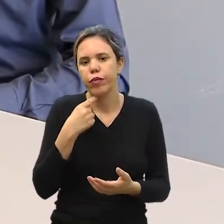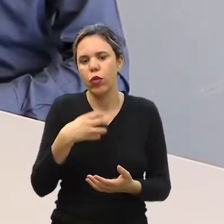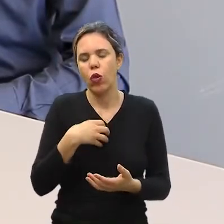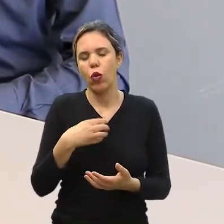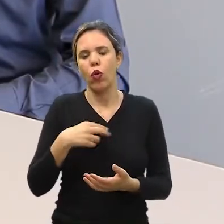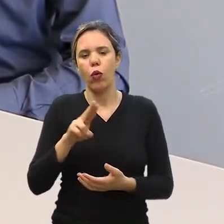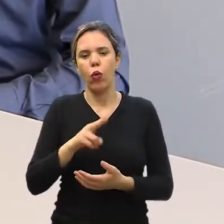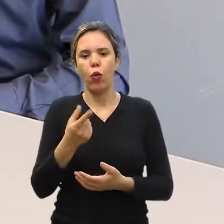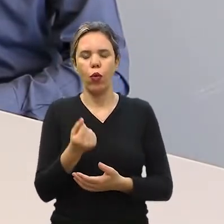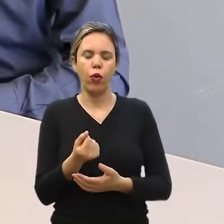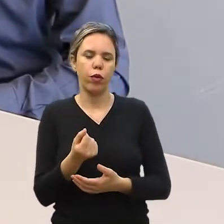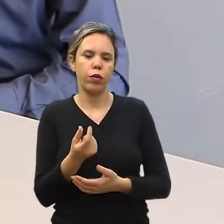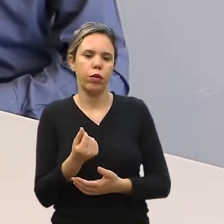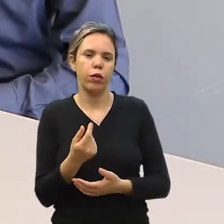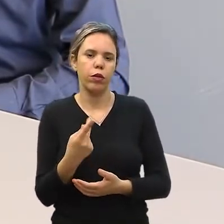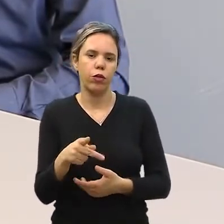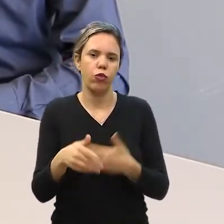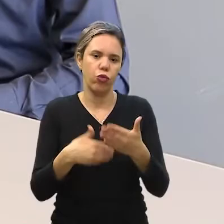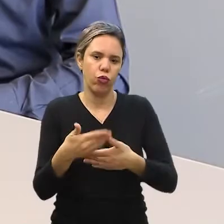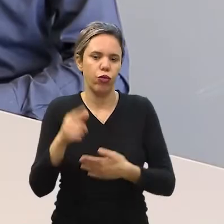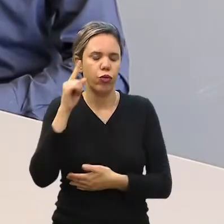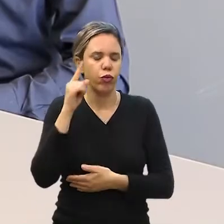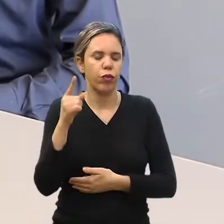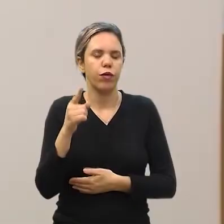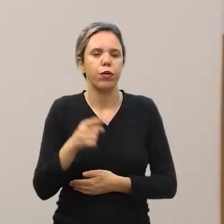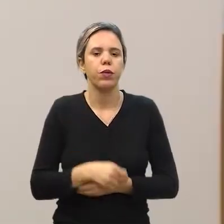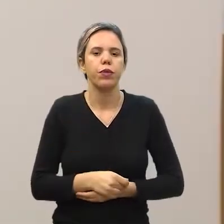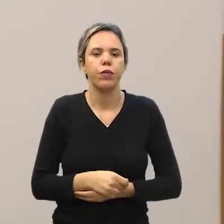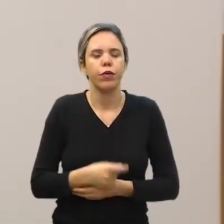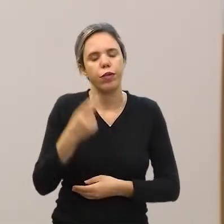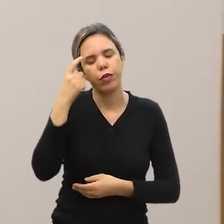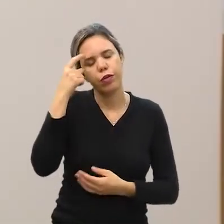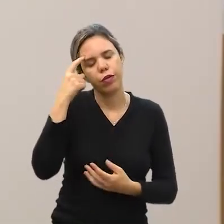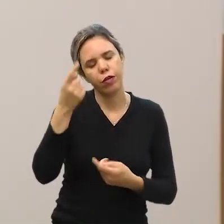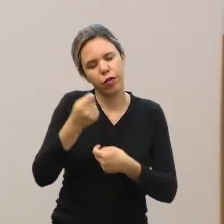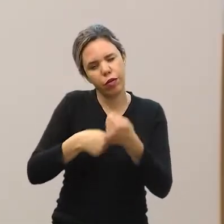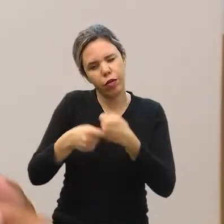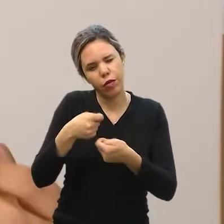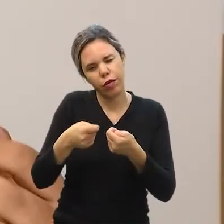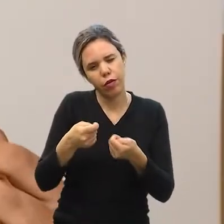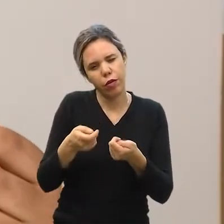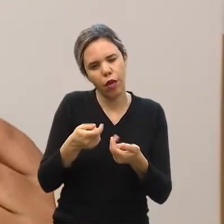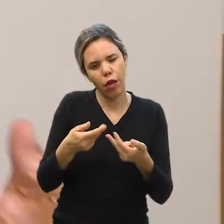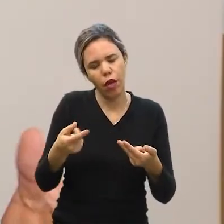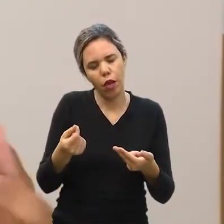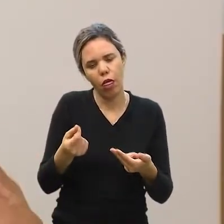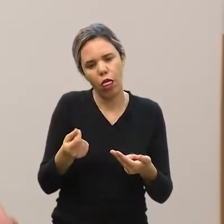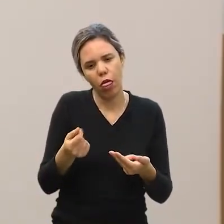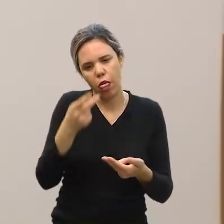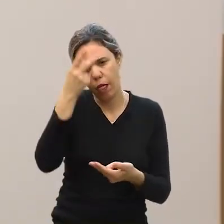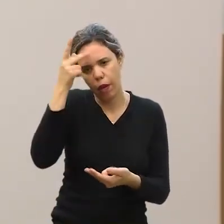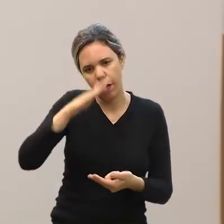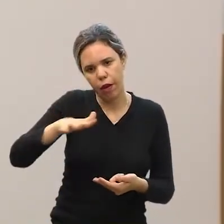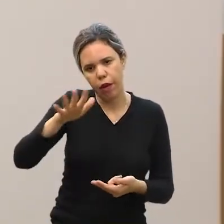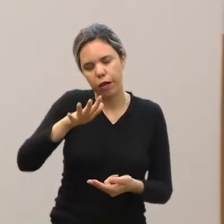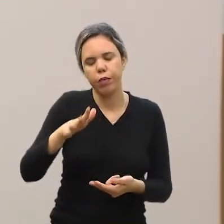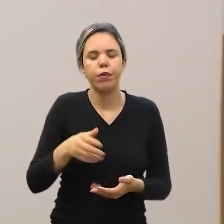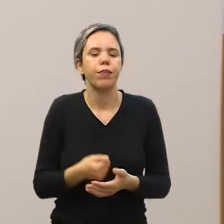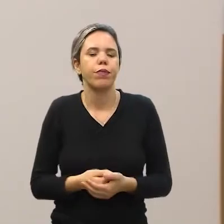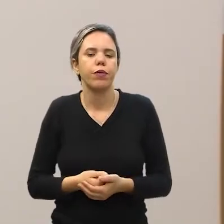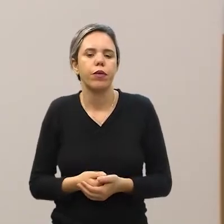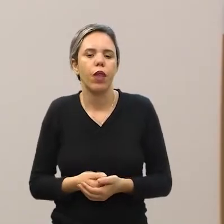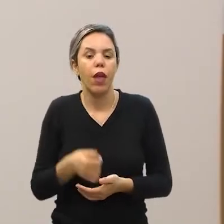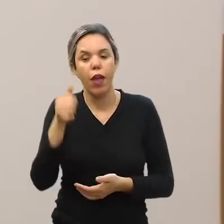como utiliza o dinheiro no seu dia a dia. Pensando na economia, pensando nas pessoas deixando